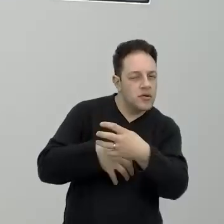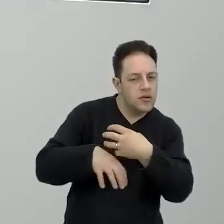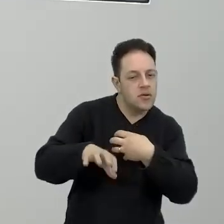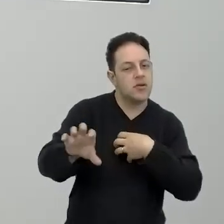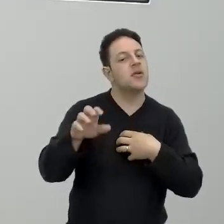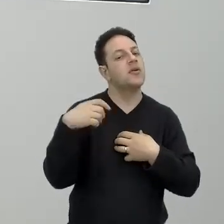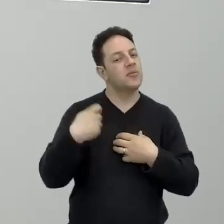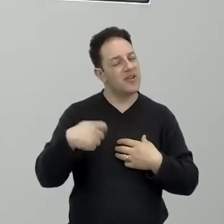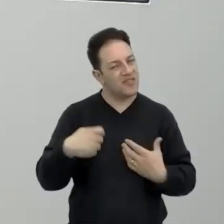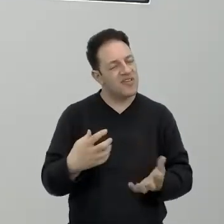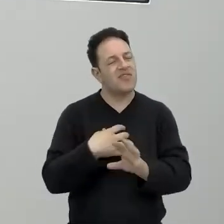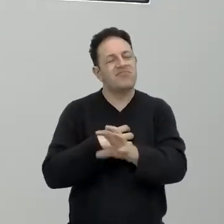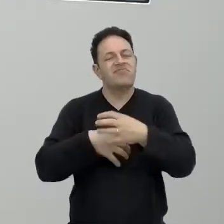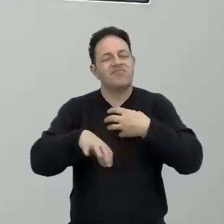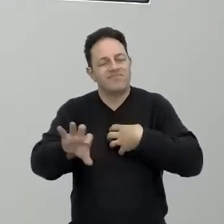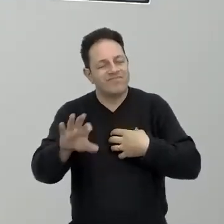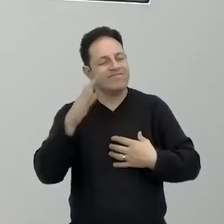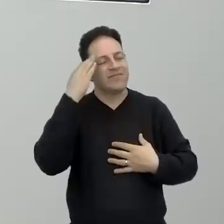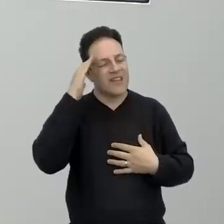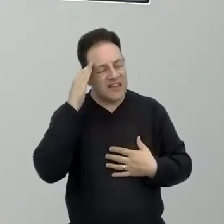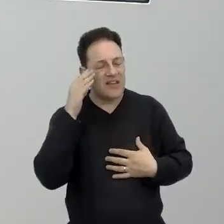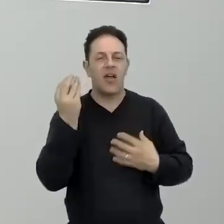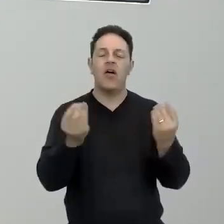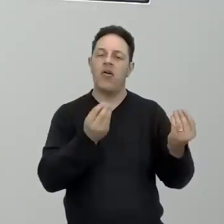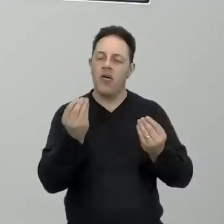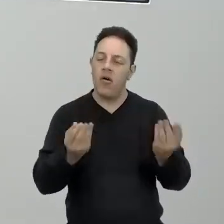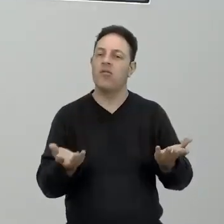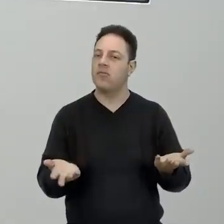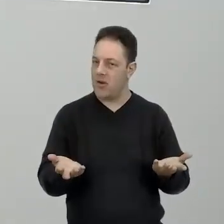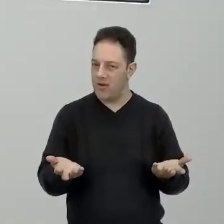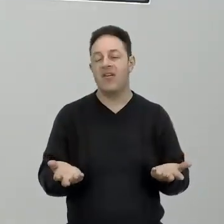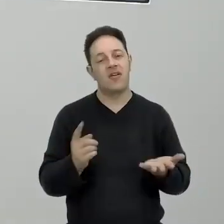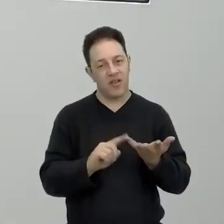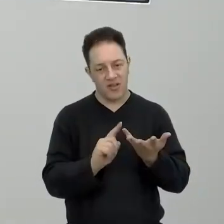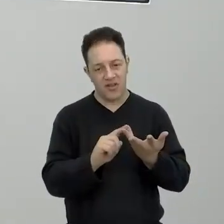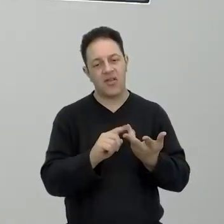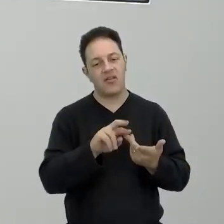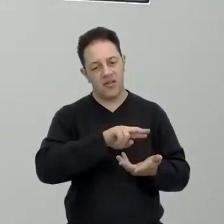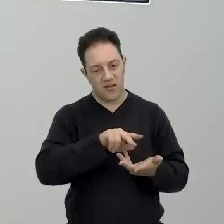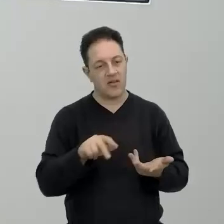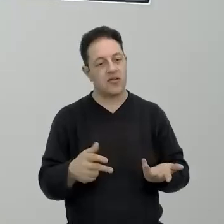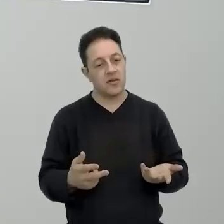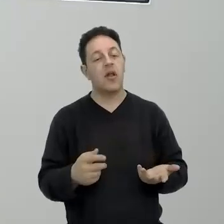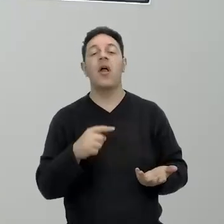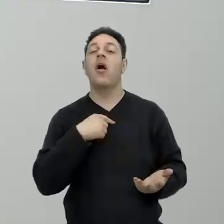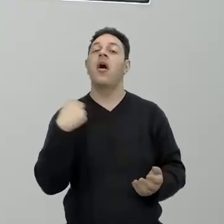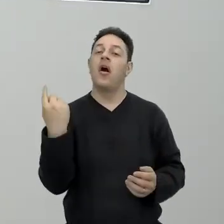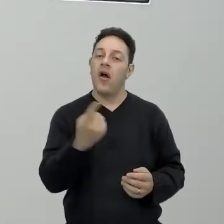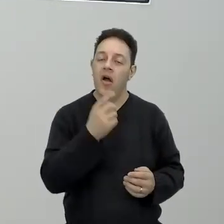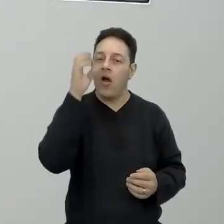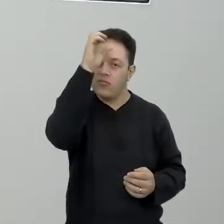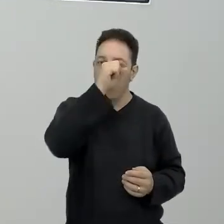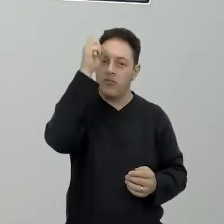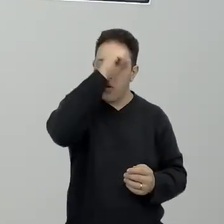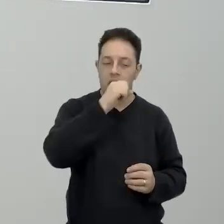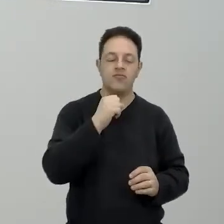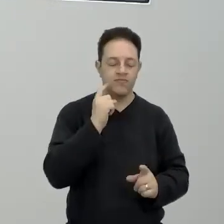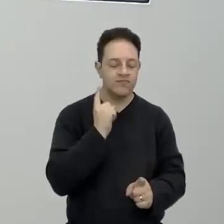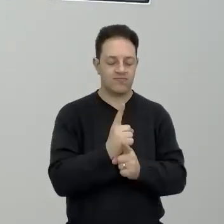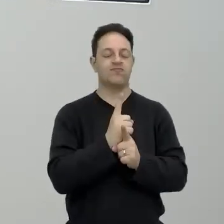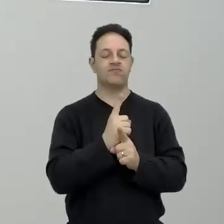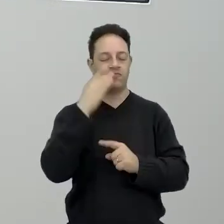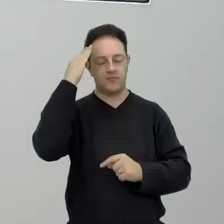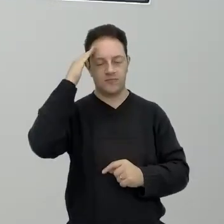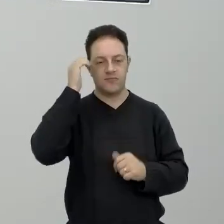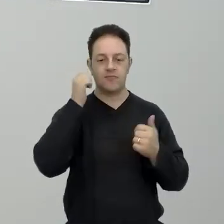outro lugar, de ter empatia, de ter alteridade, esse tipo de coisa, né? E a gente reconhecendo isso, né,